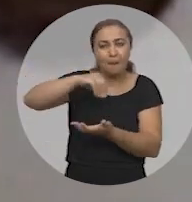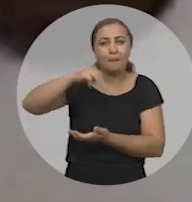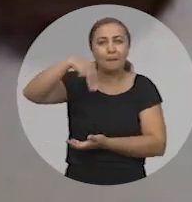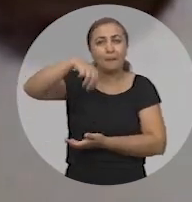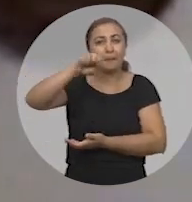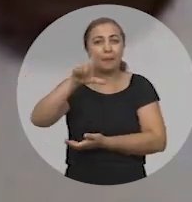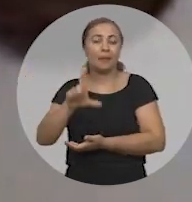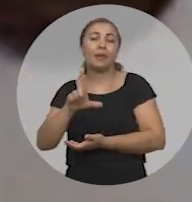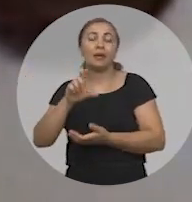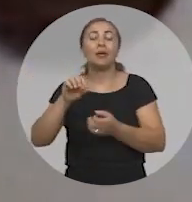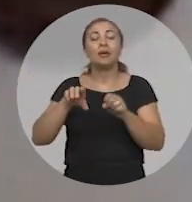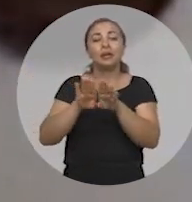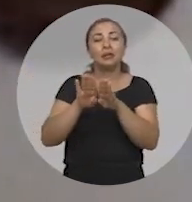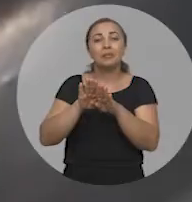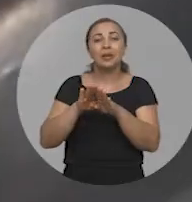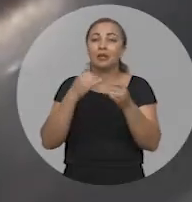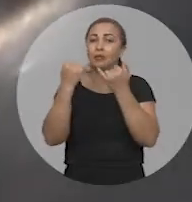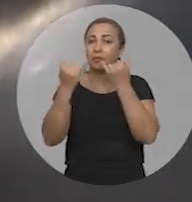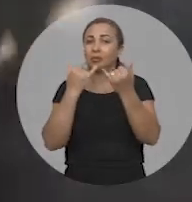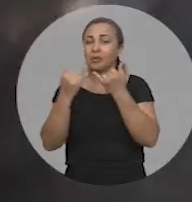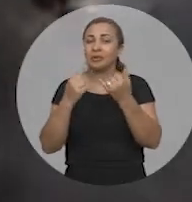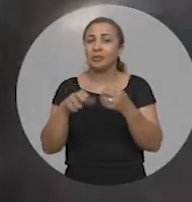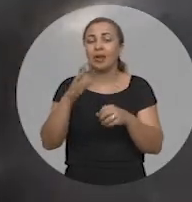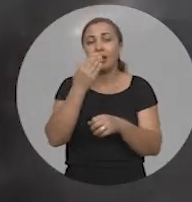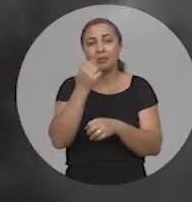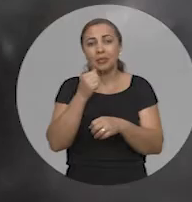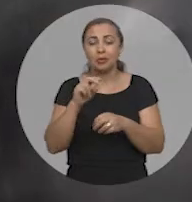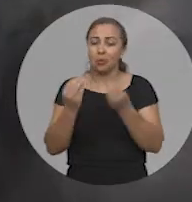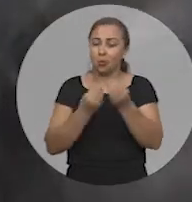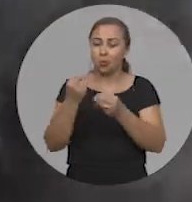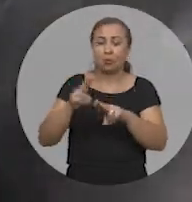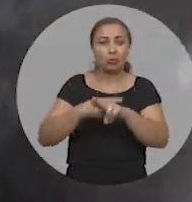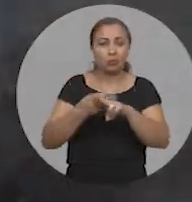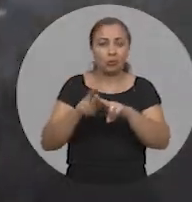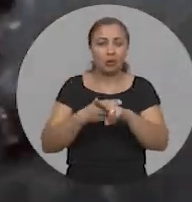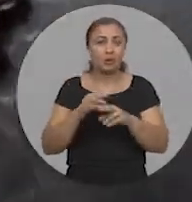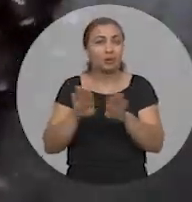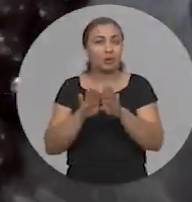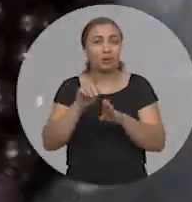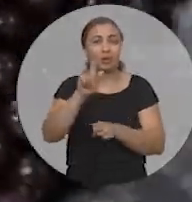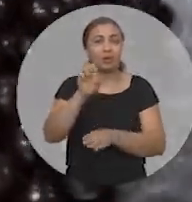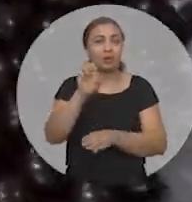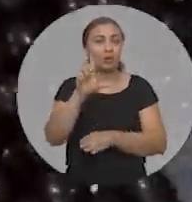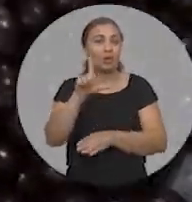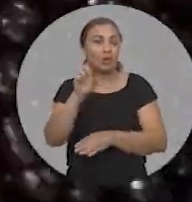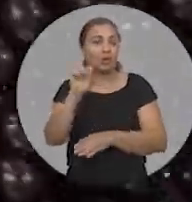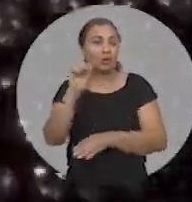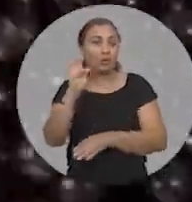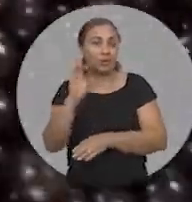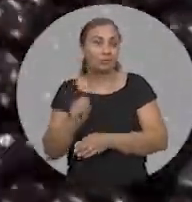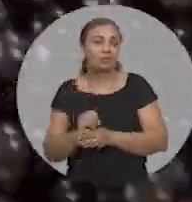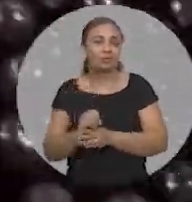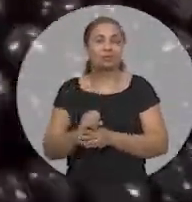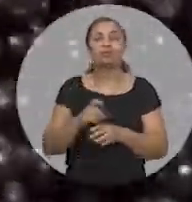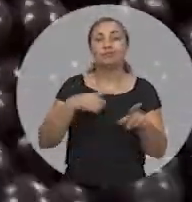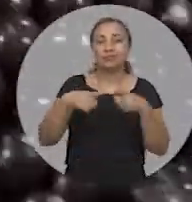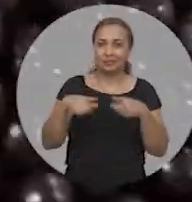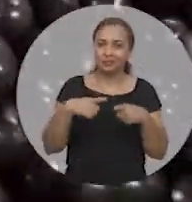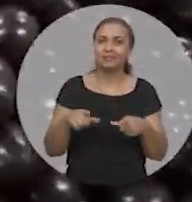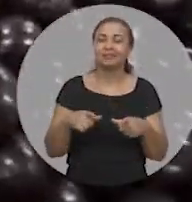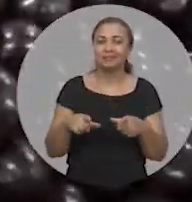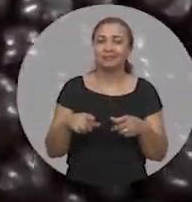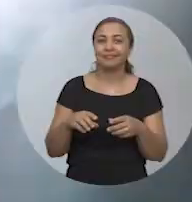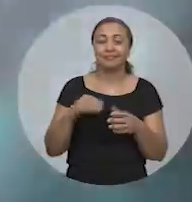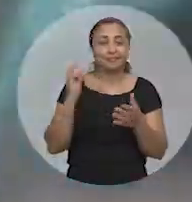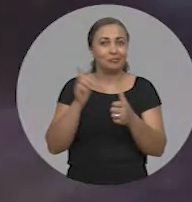de aplicação em formulações alimentícias, tá? Como chocolate e gelado comestível. E ele